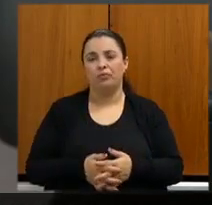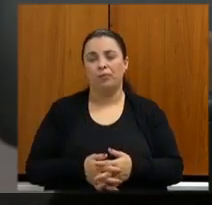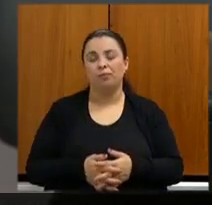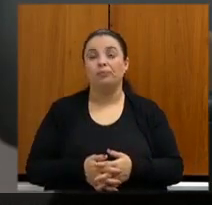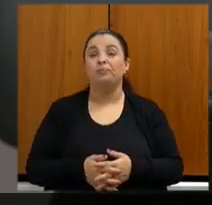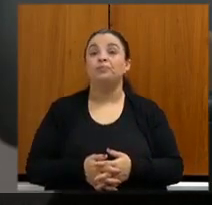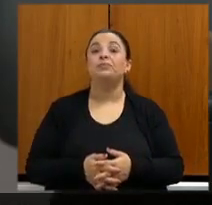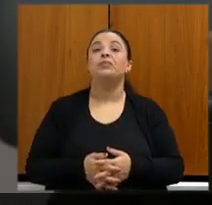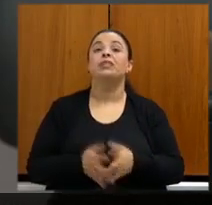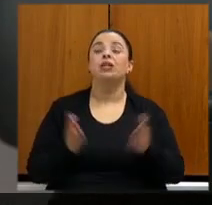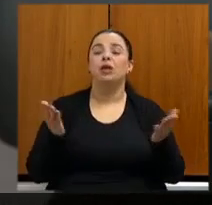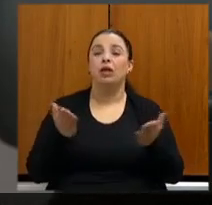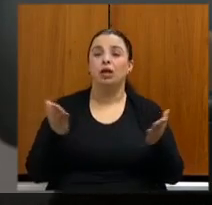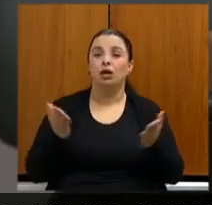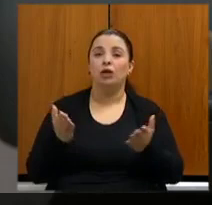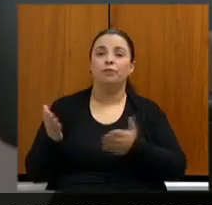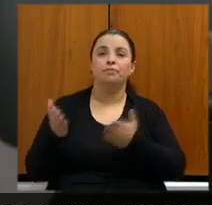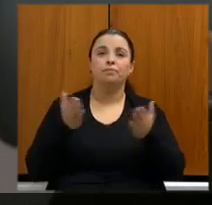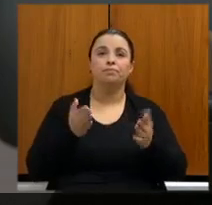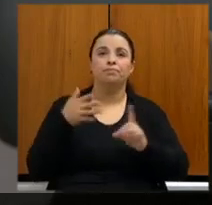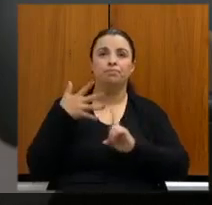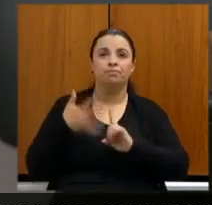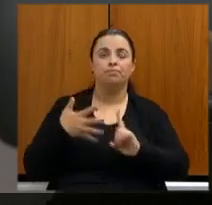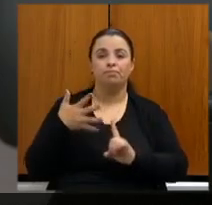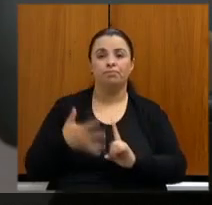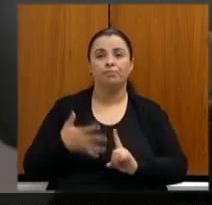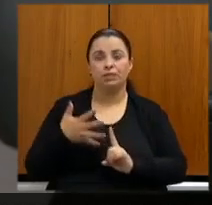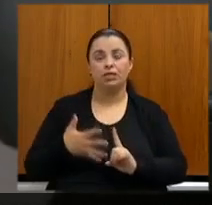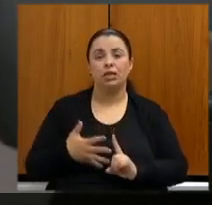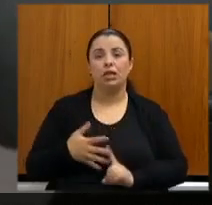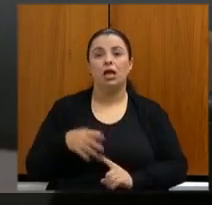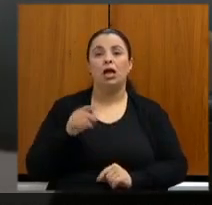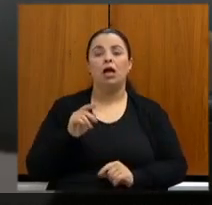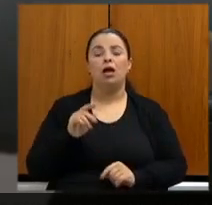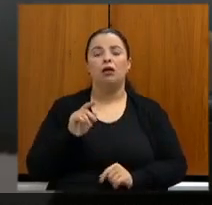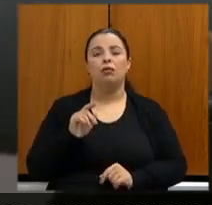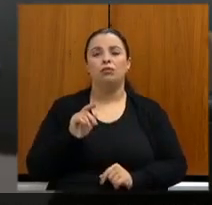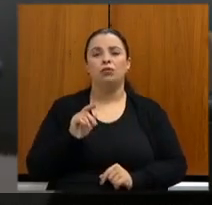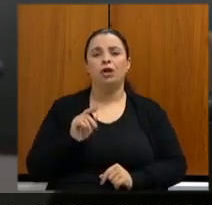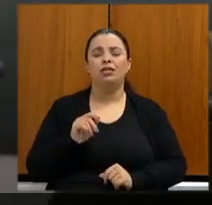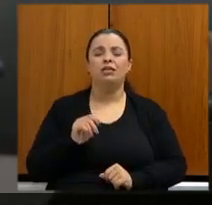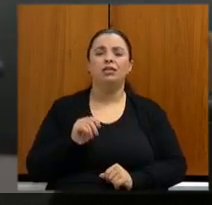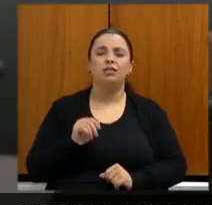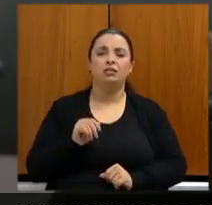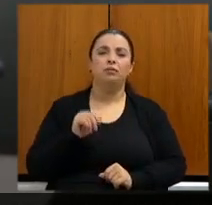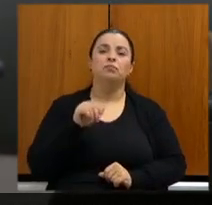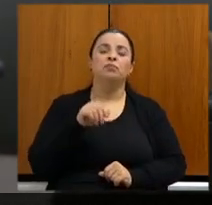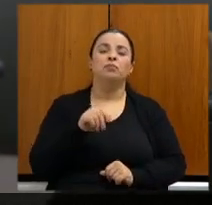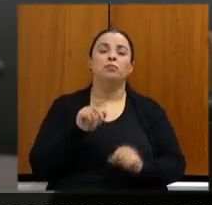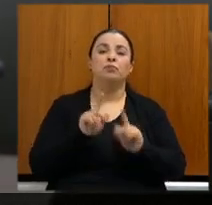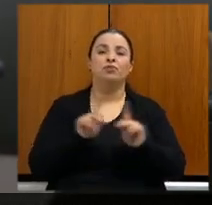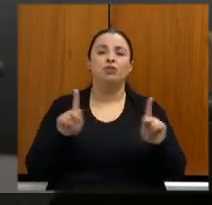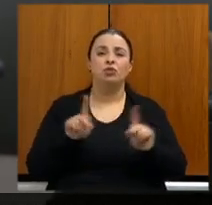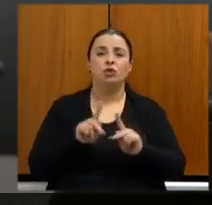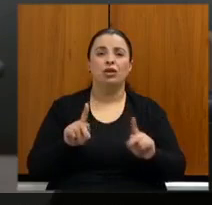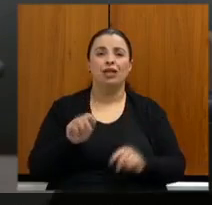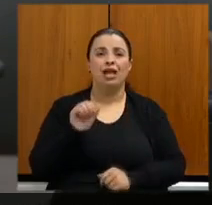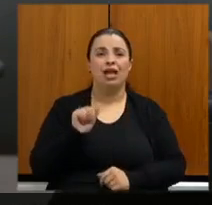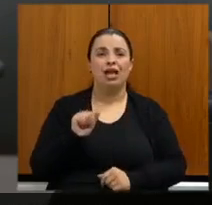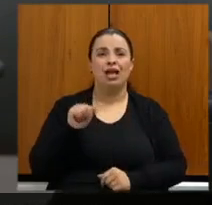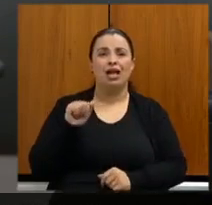professora e a professora Alice Beata Baeta